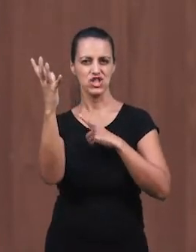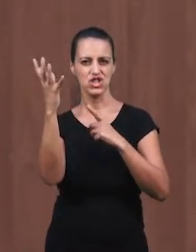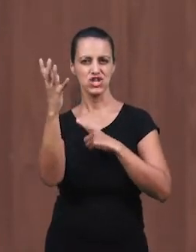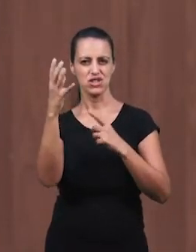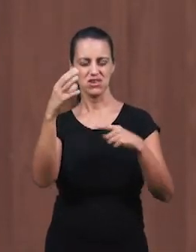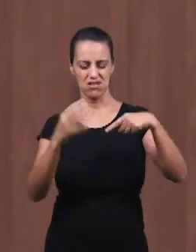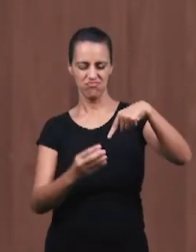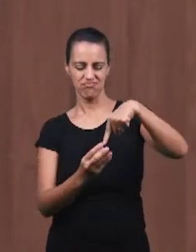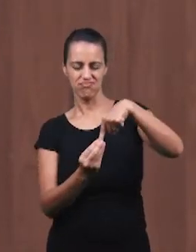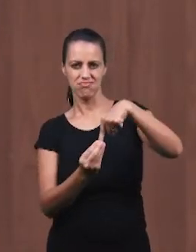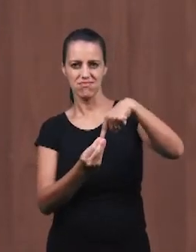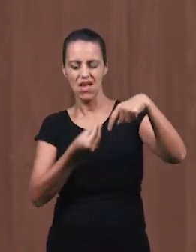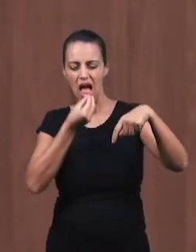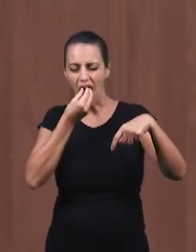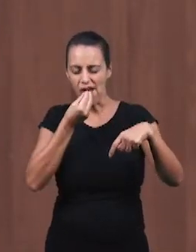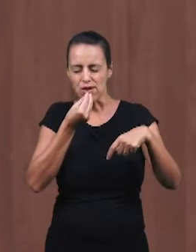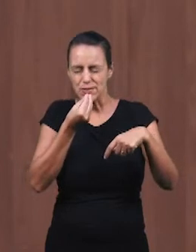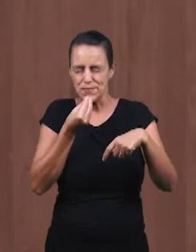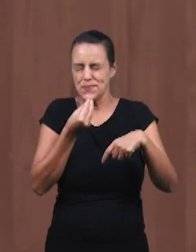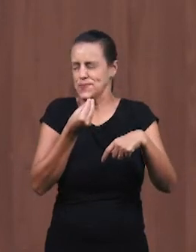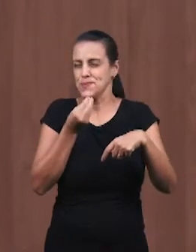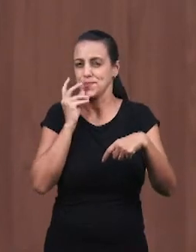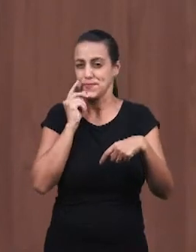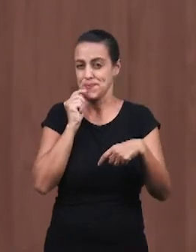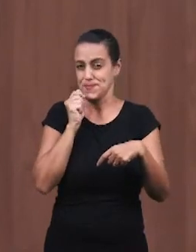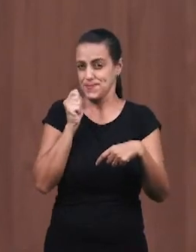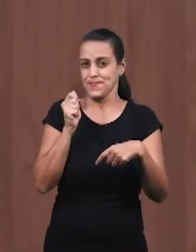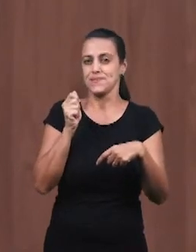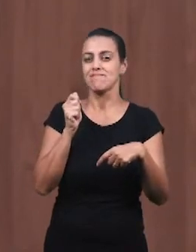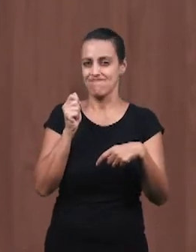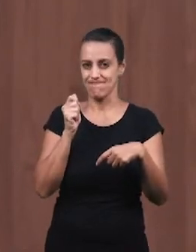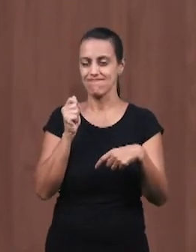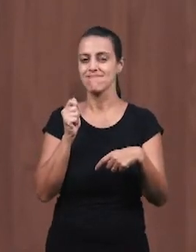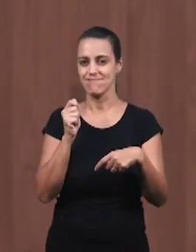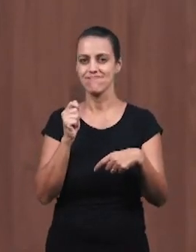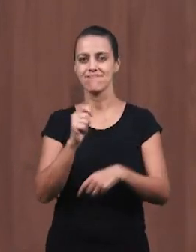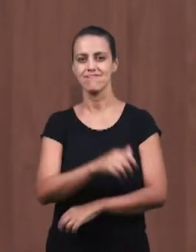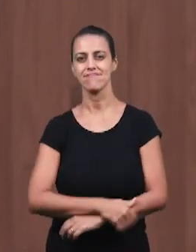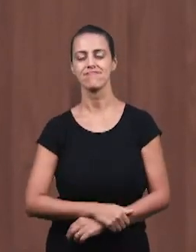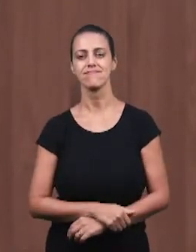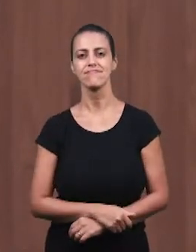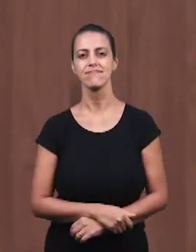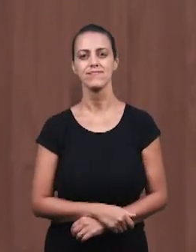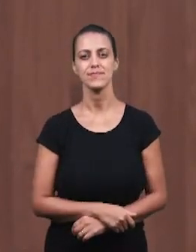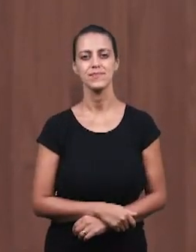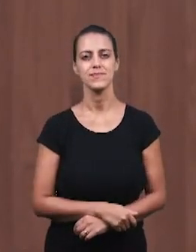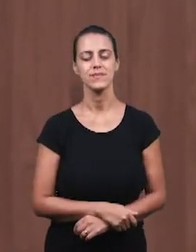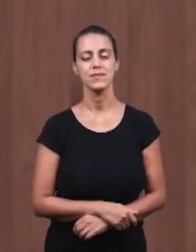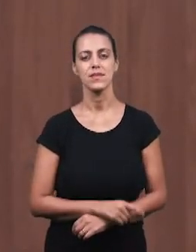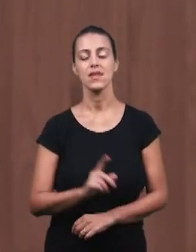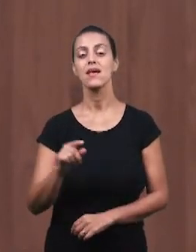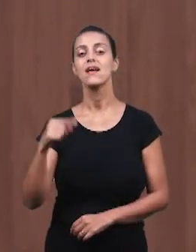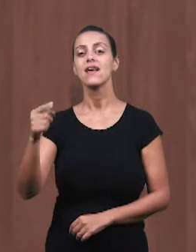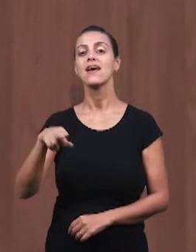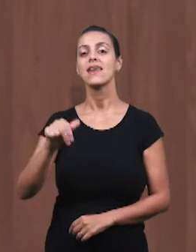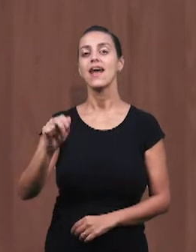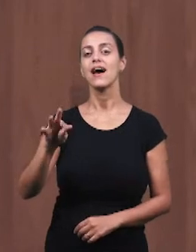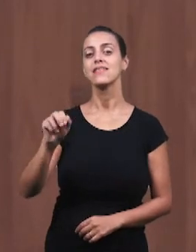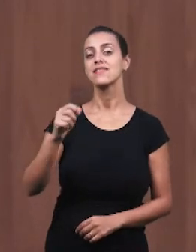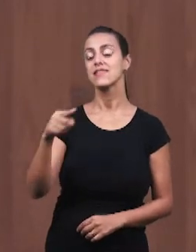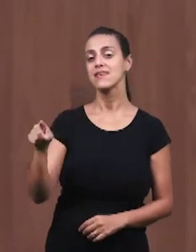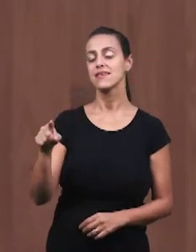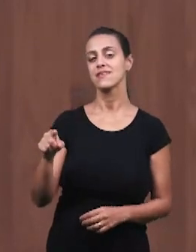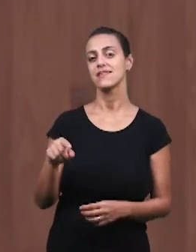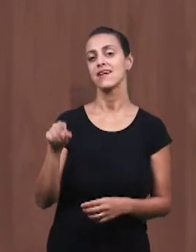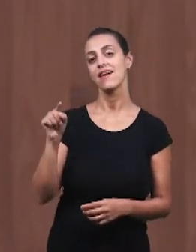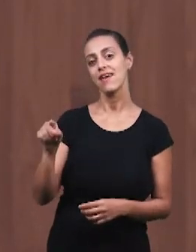frutos não eram fáceis de comer, porque eram amargos, os frutos da figueira brava, ou também chamado sicômoro. E o nosso irmão